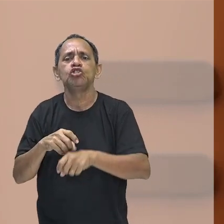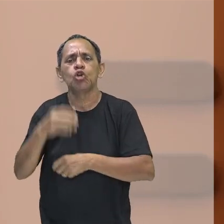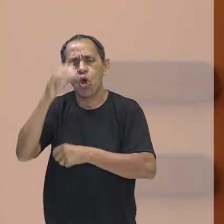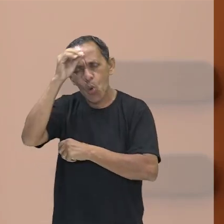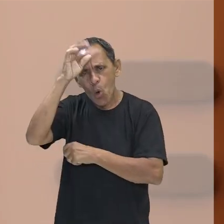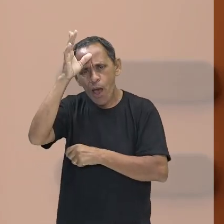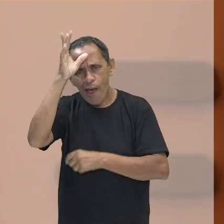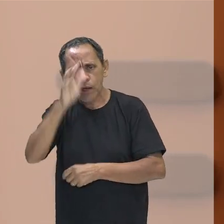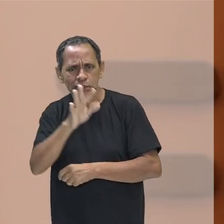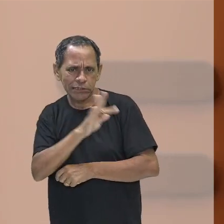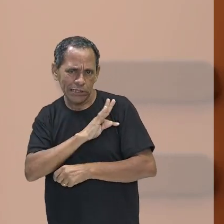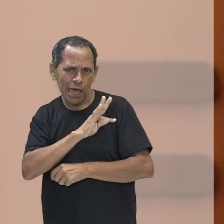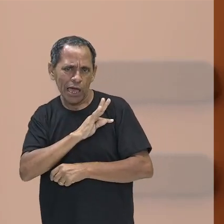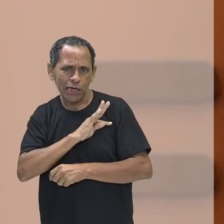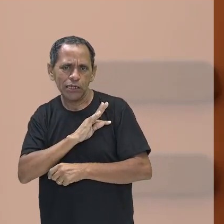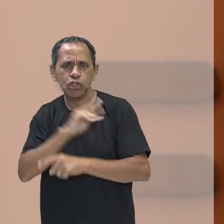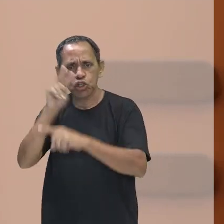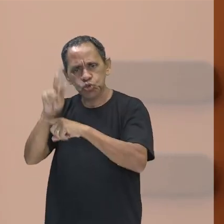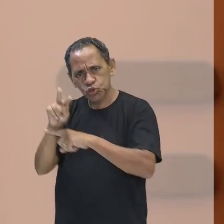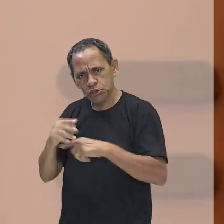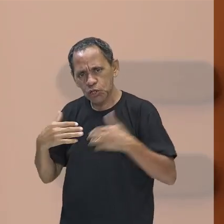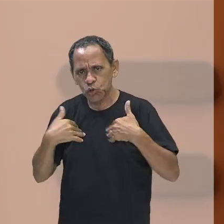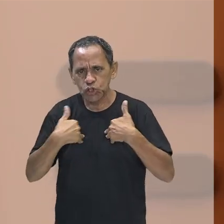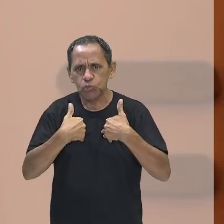de animal, eles resolvem então se